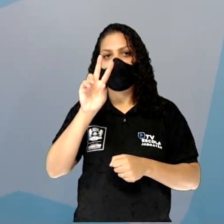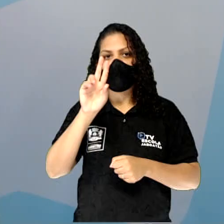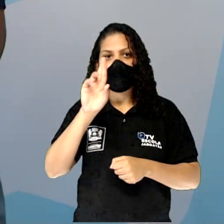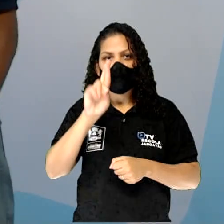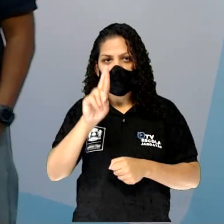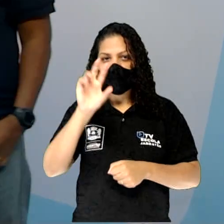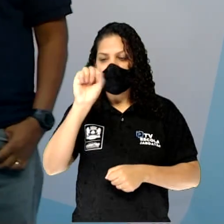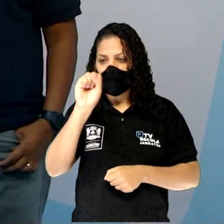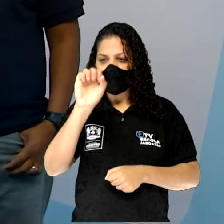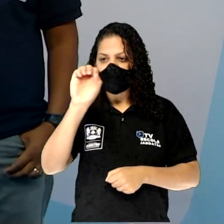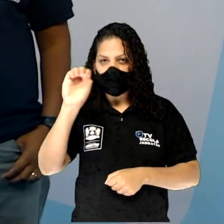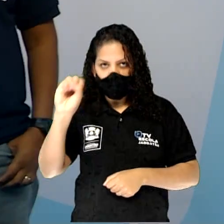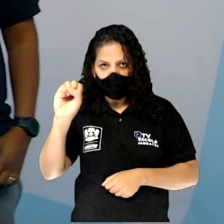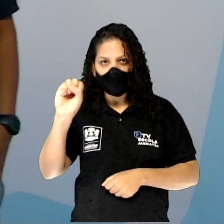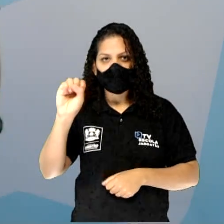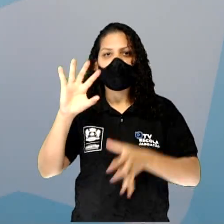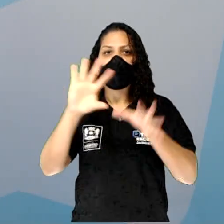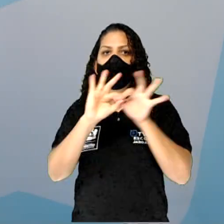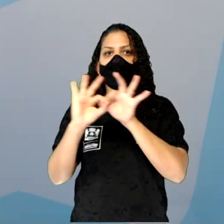Repúblicas